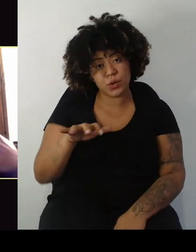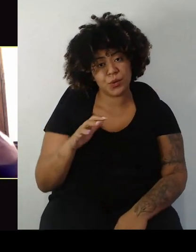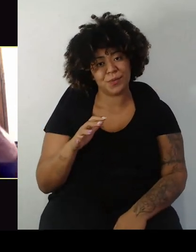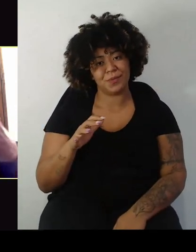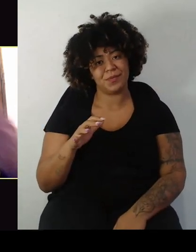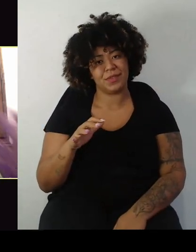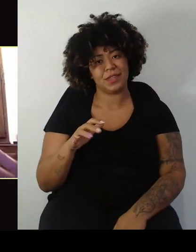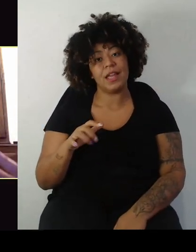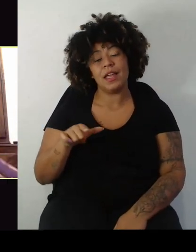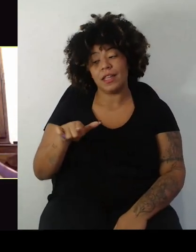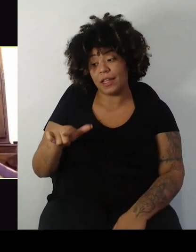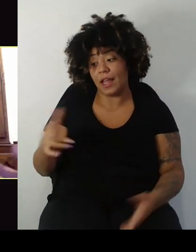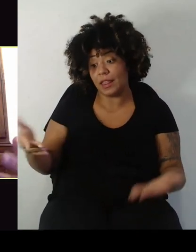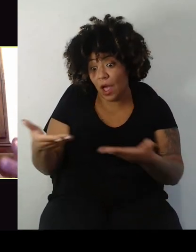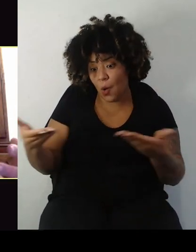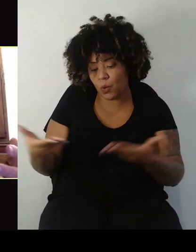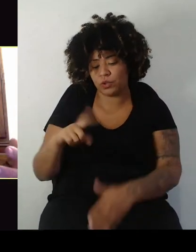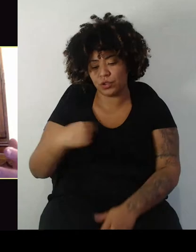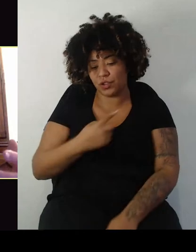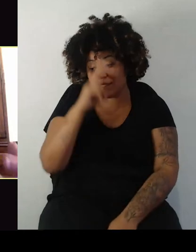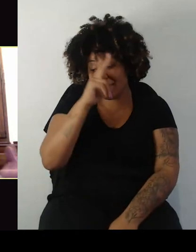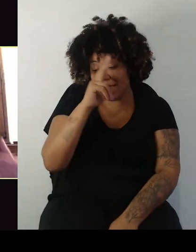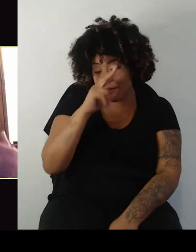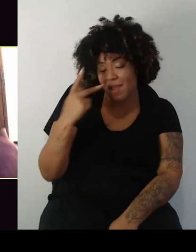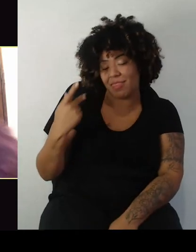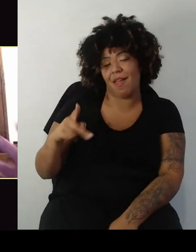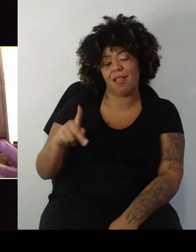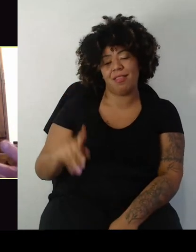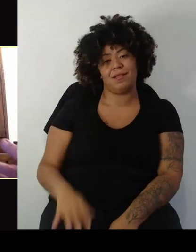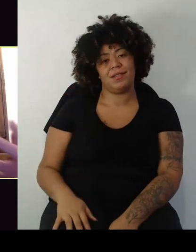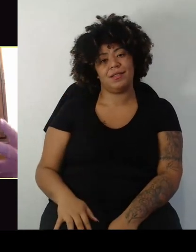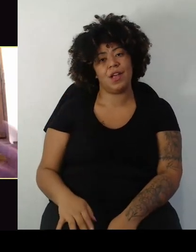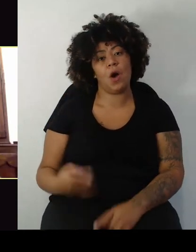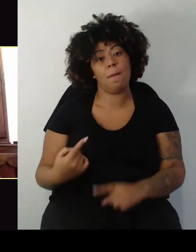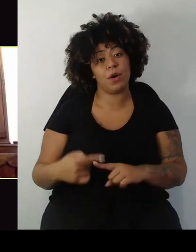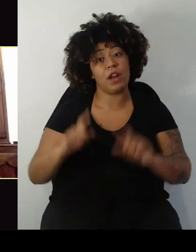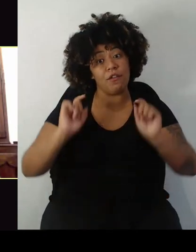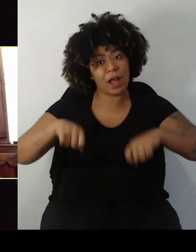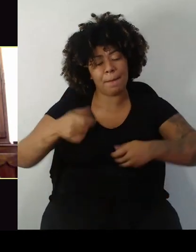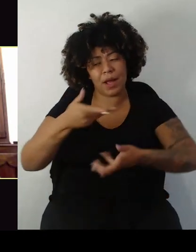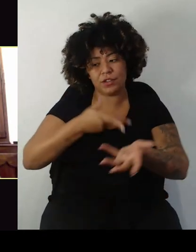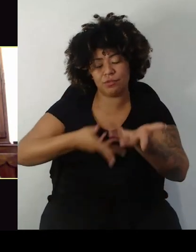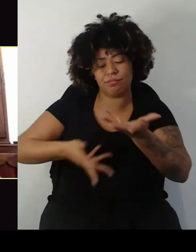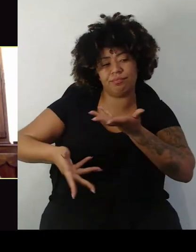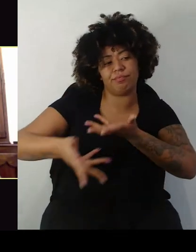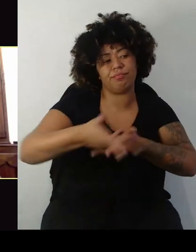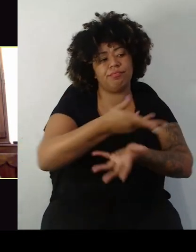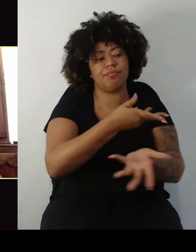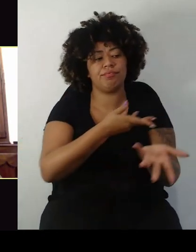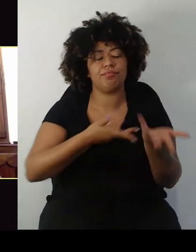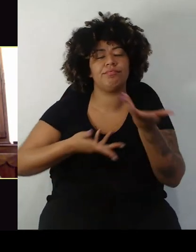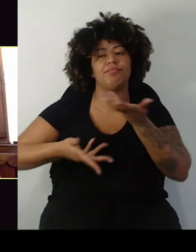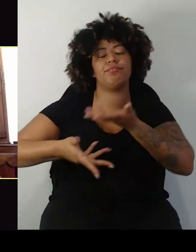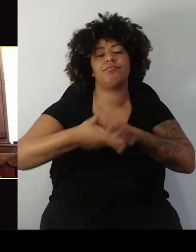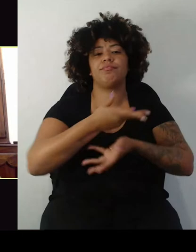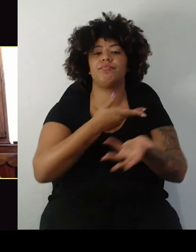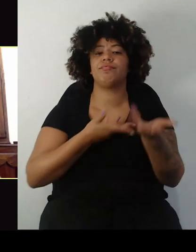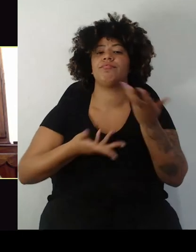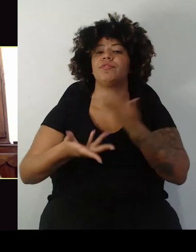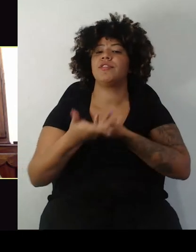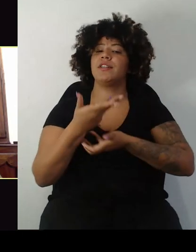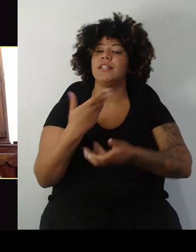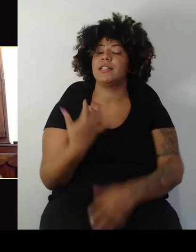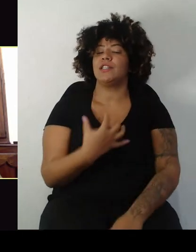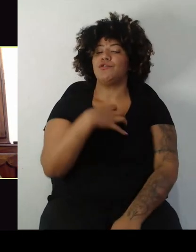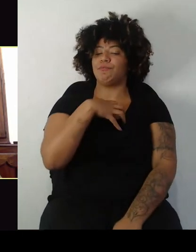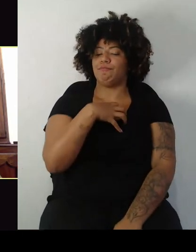mantém tão vivo atualmente porque ele pode transmitir esses mundos profundos